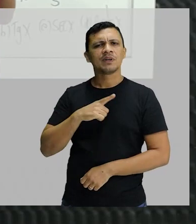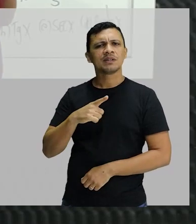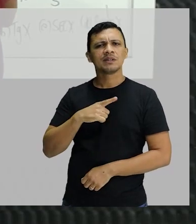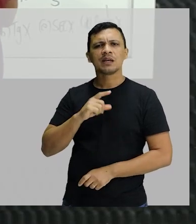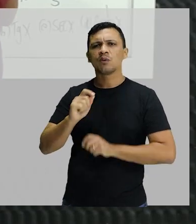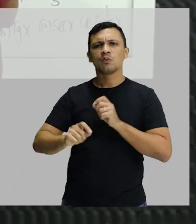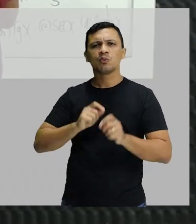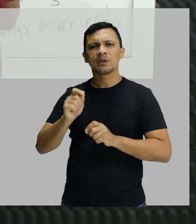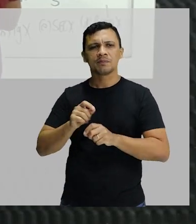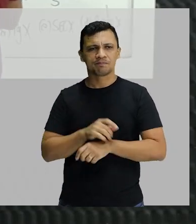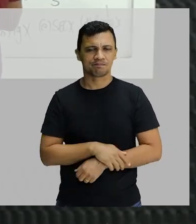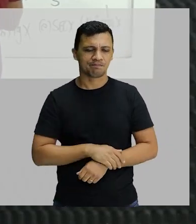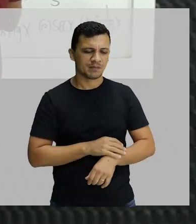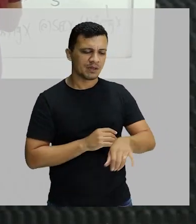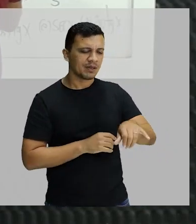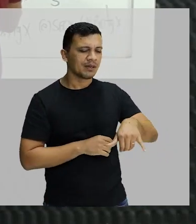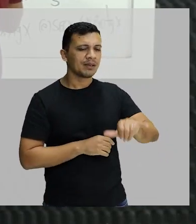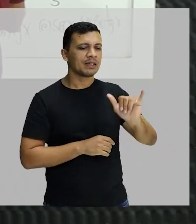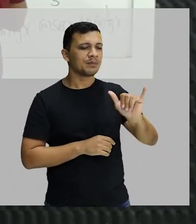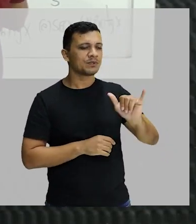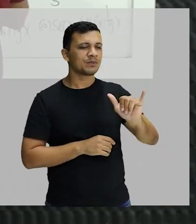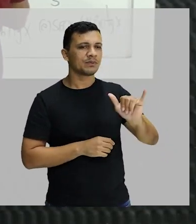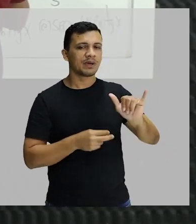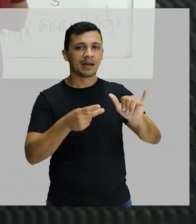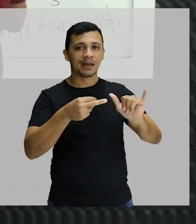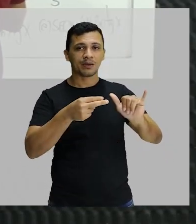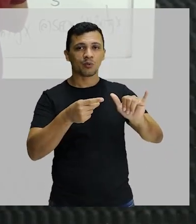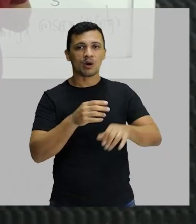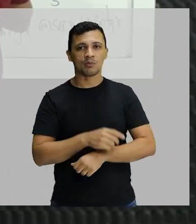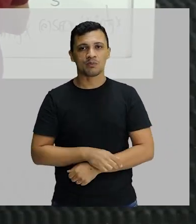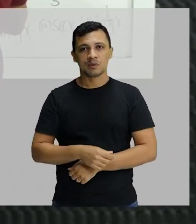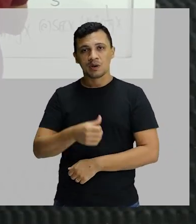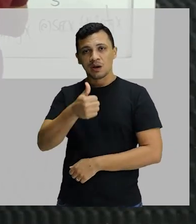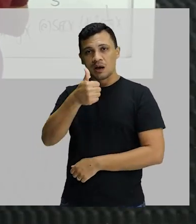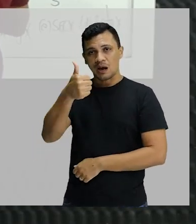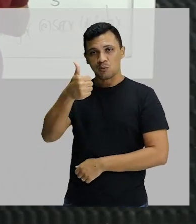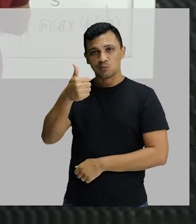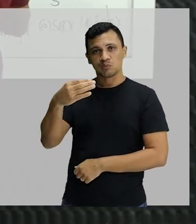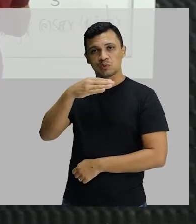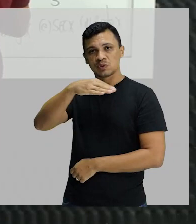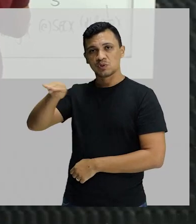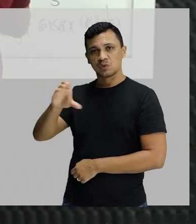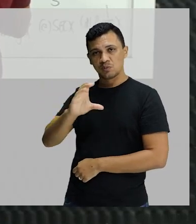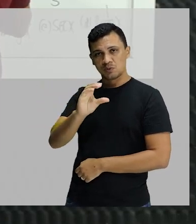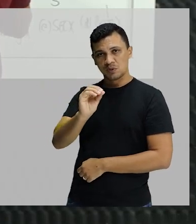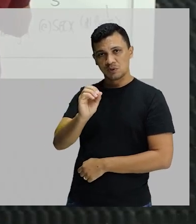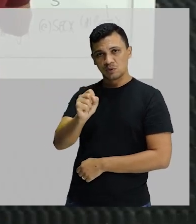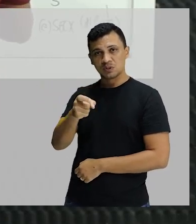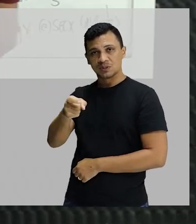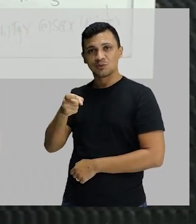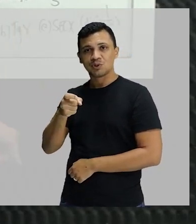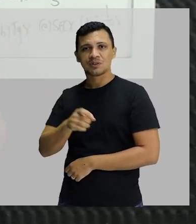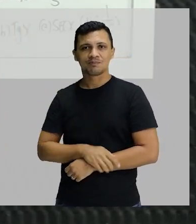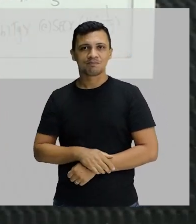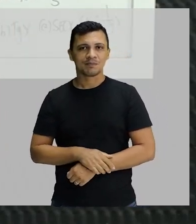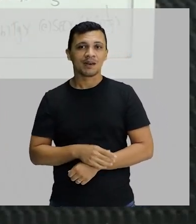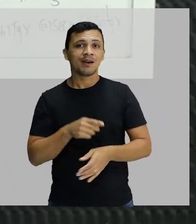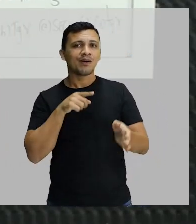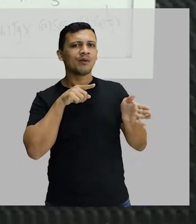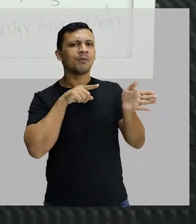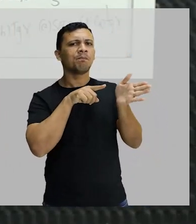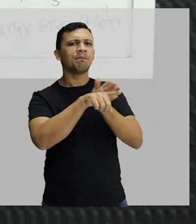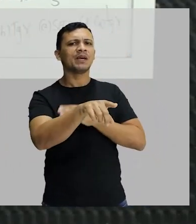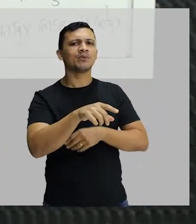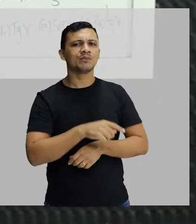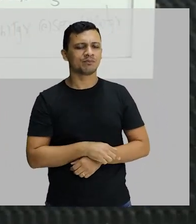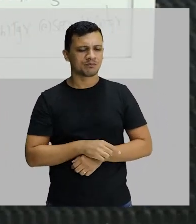que o y vai ser igual a 1 sobre o cosseno de x. Aí eu pergunto para vocês uma coisa.